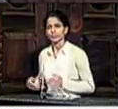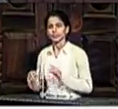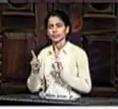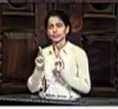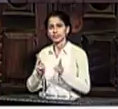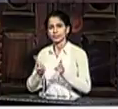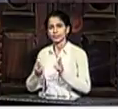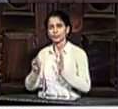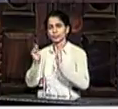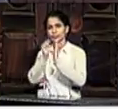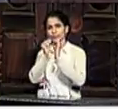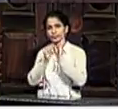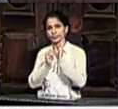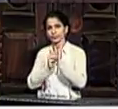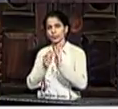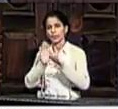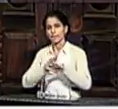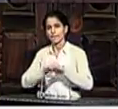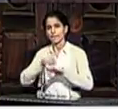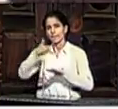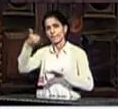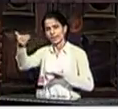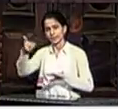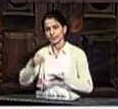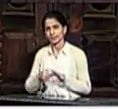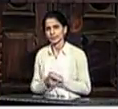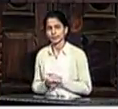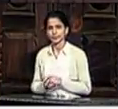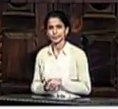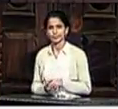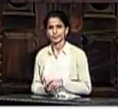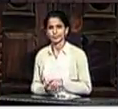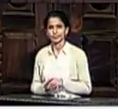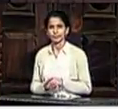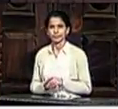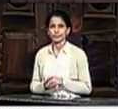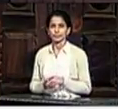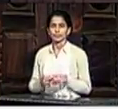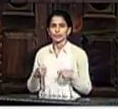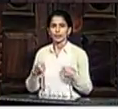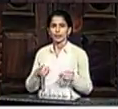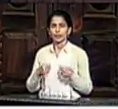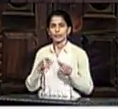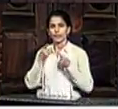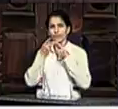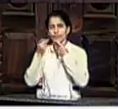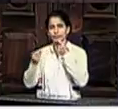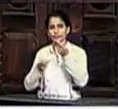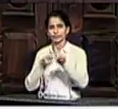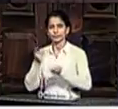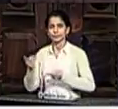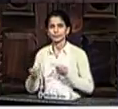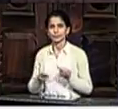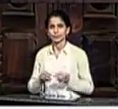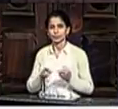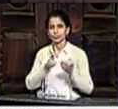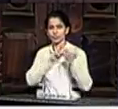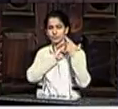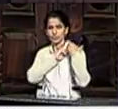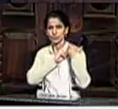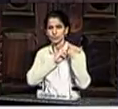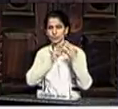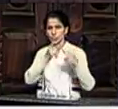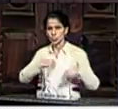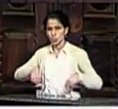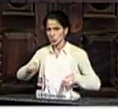emendou e sempre aumentou. Dizer que ninguém é responsável,